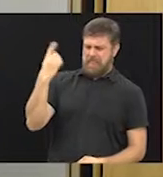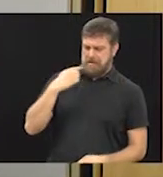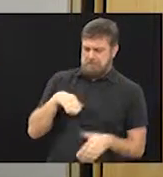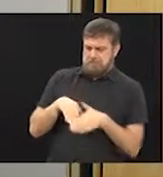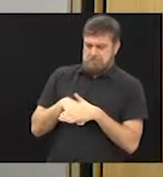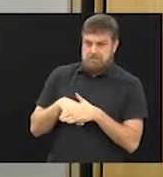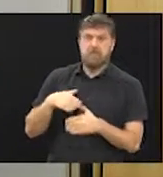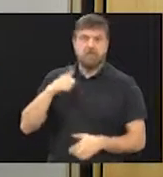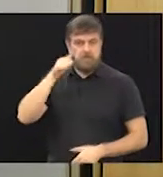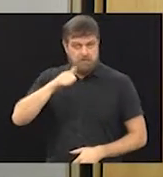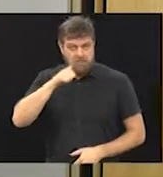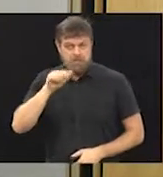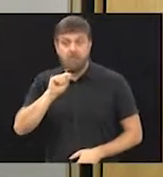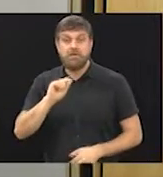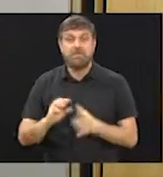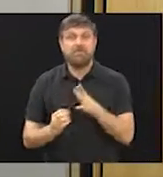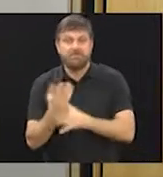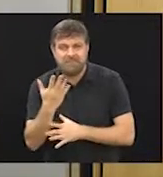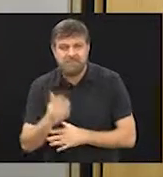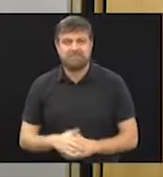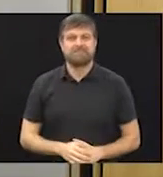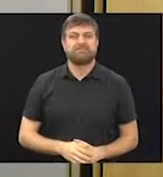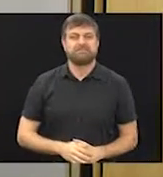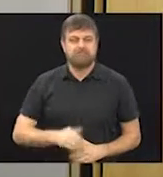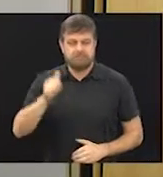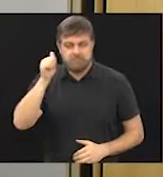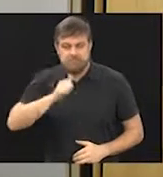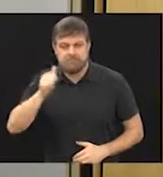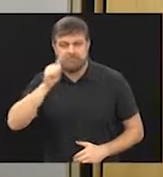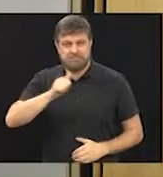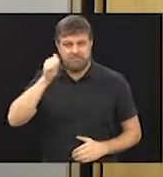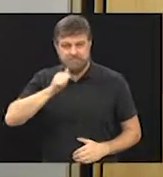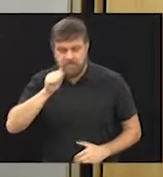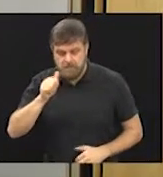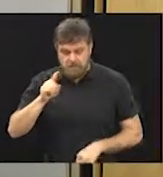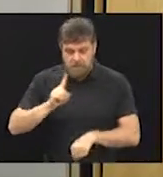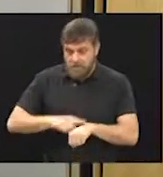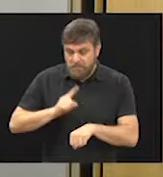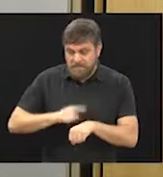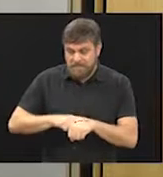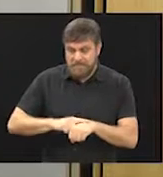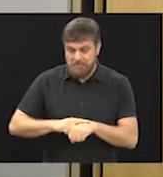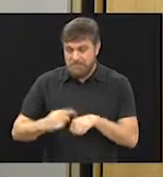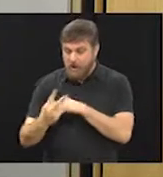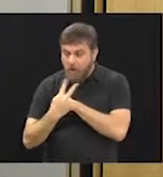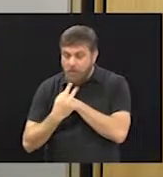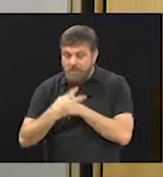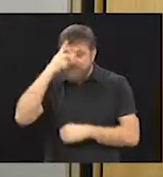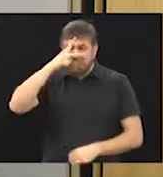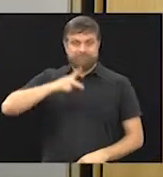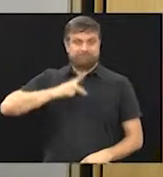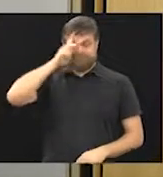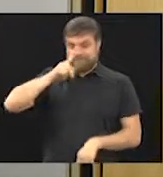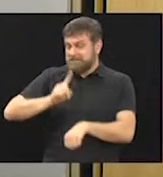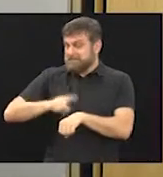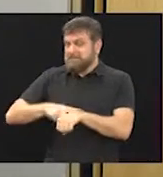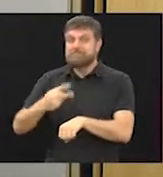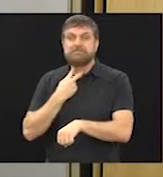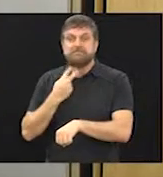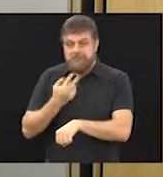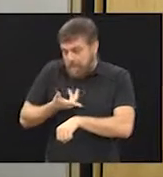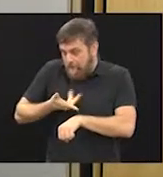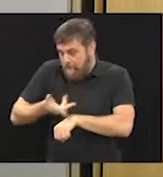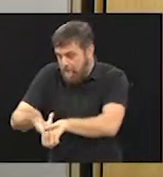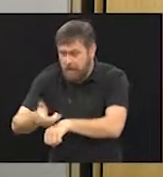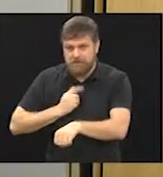E o que faz com que as mulheres diminuam o seu tempo para si própria, de se cuidarem de si próprio, aumentar seu